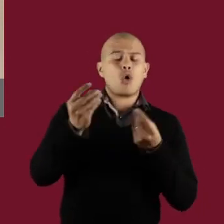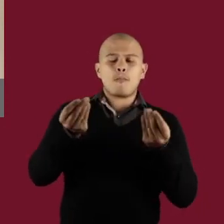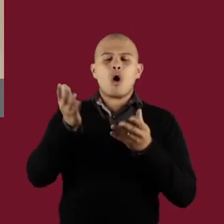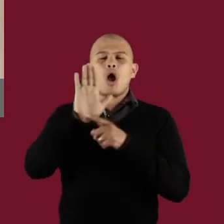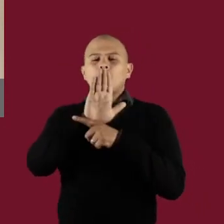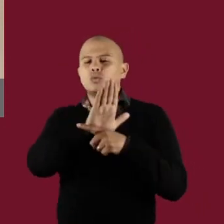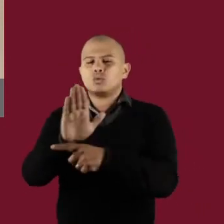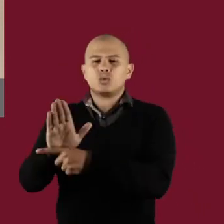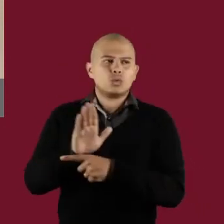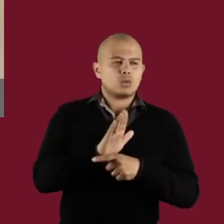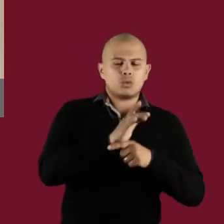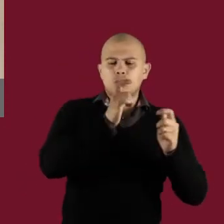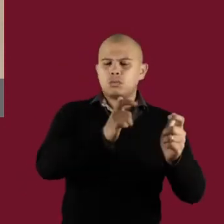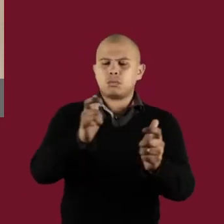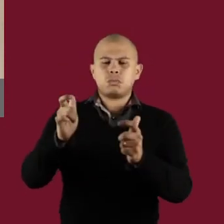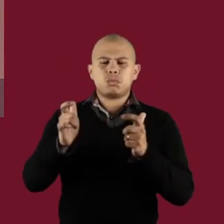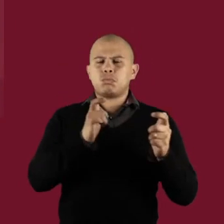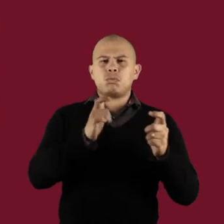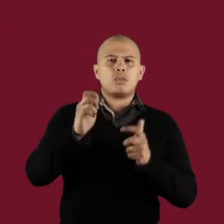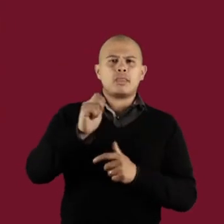os países de língua portuguesa?